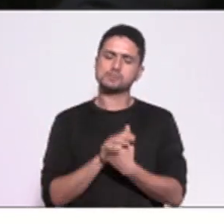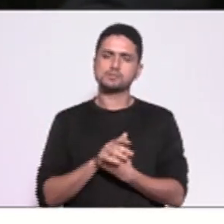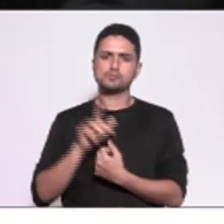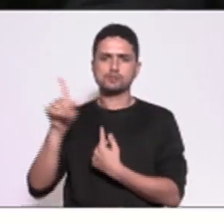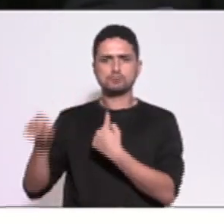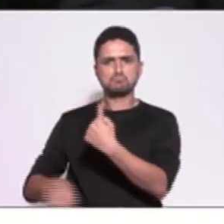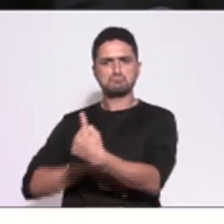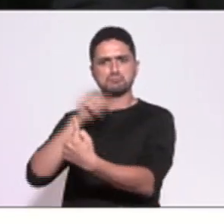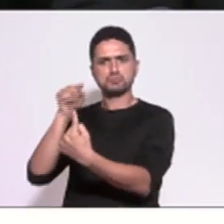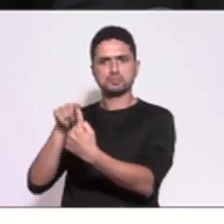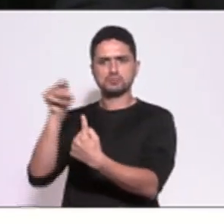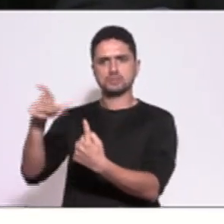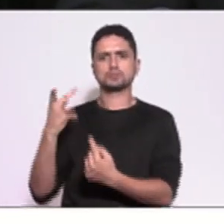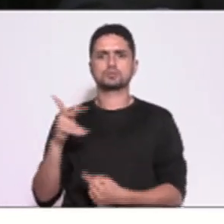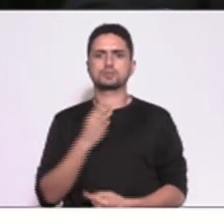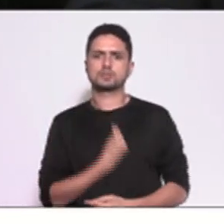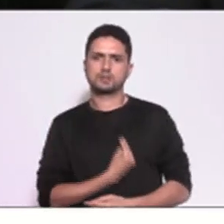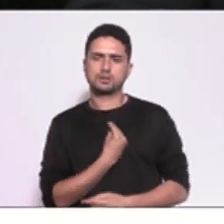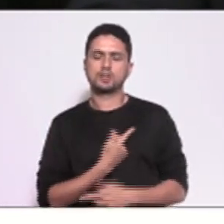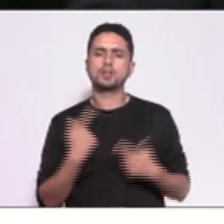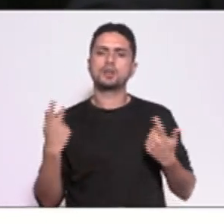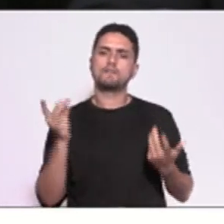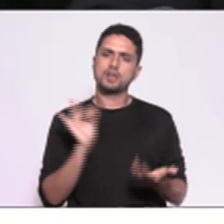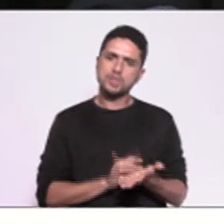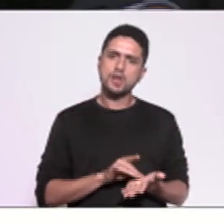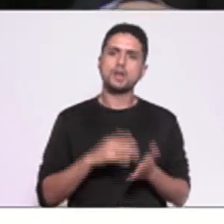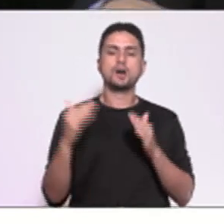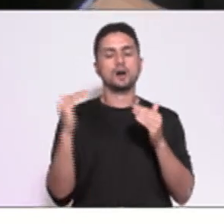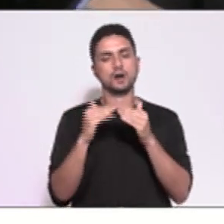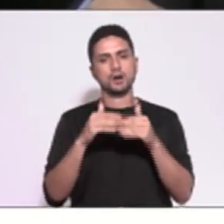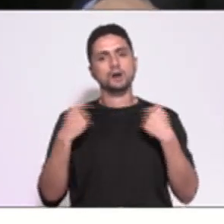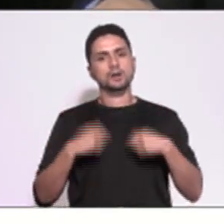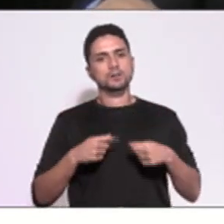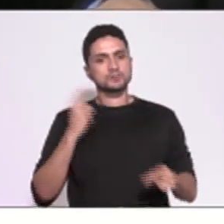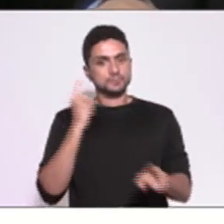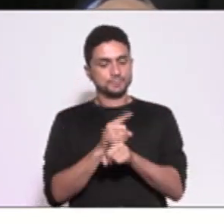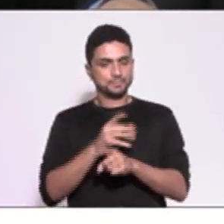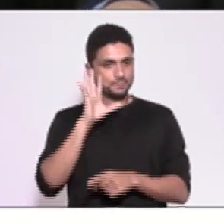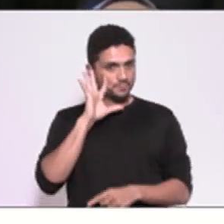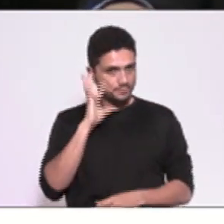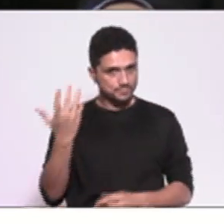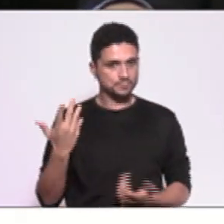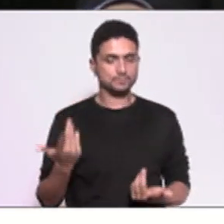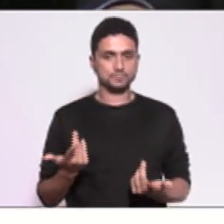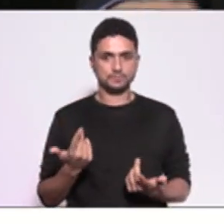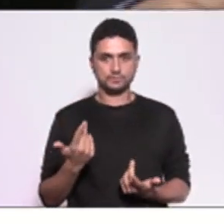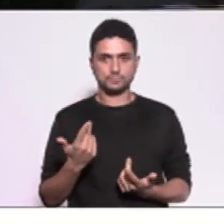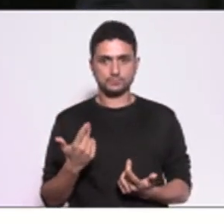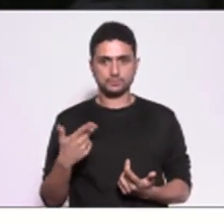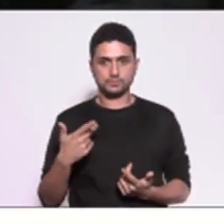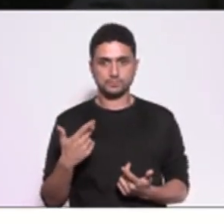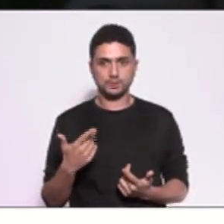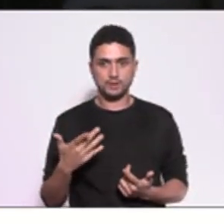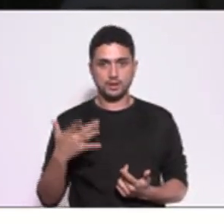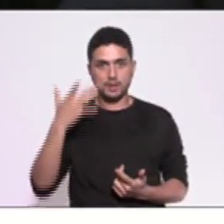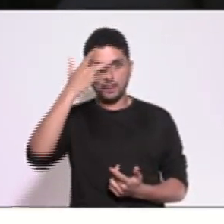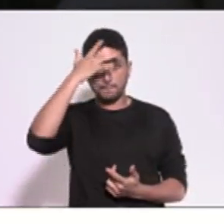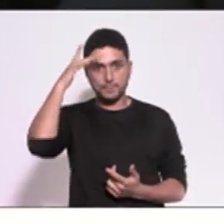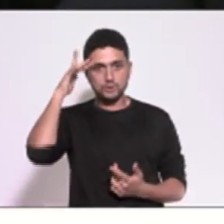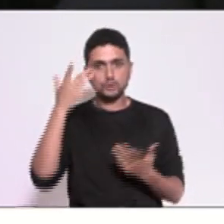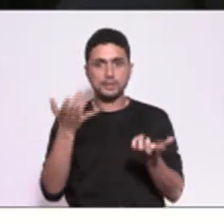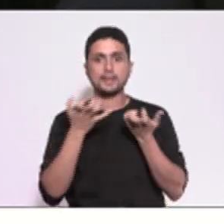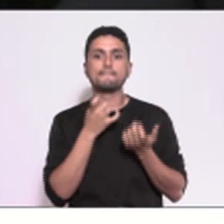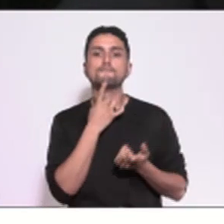Bnei Anussim, acho que realmente a gente tem que encontrar a solução para esse povo que quer ser judeu, né? Eu